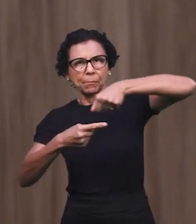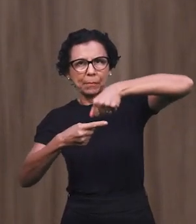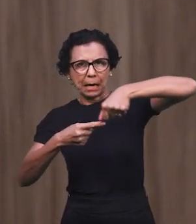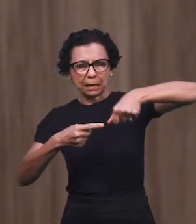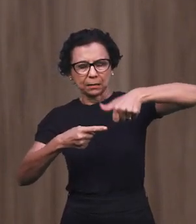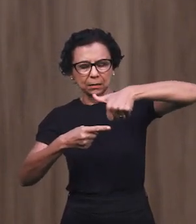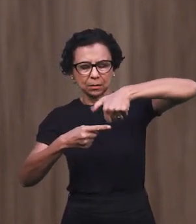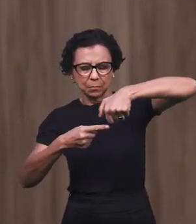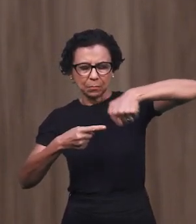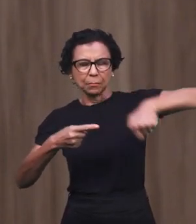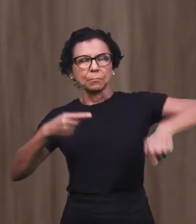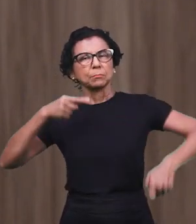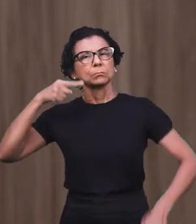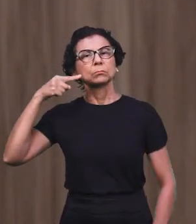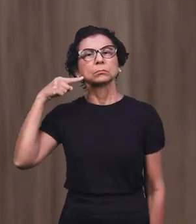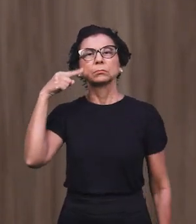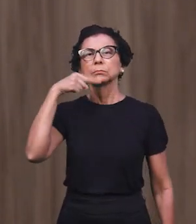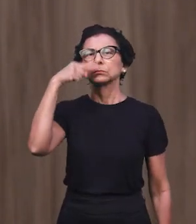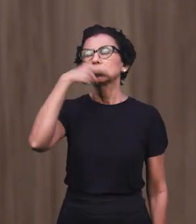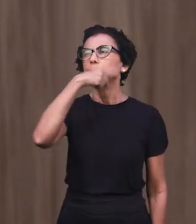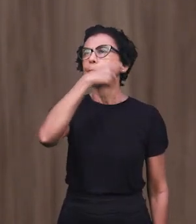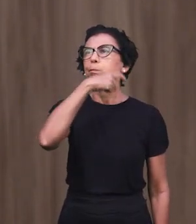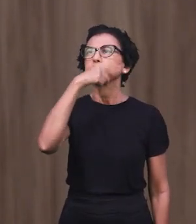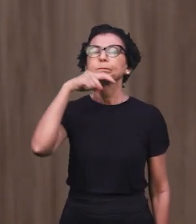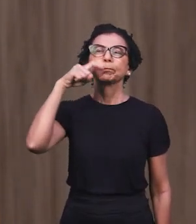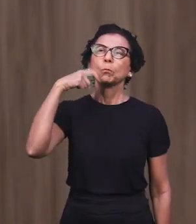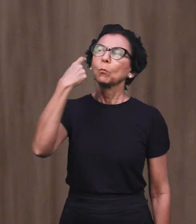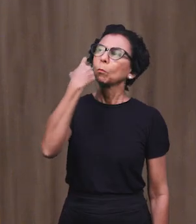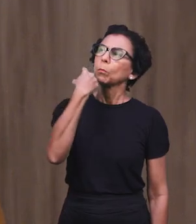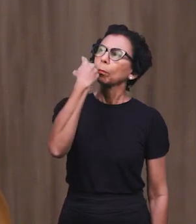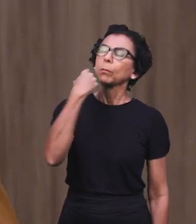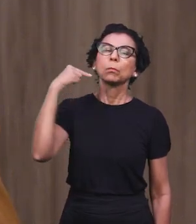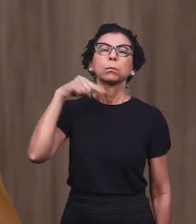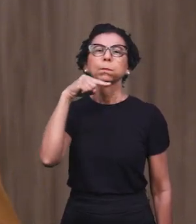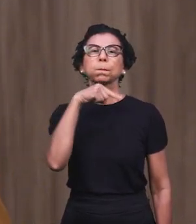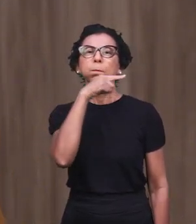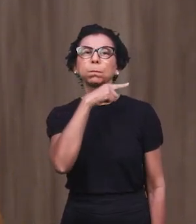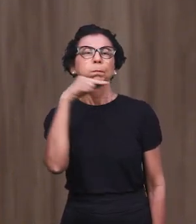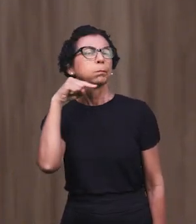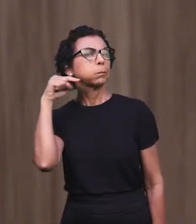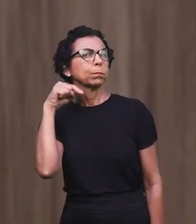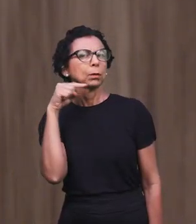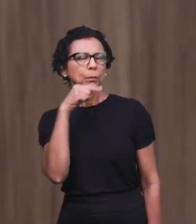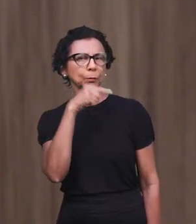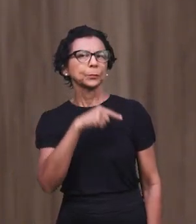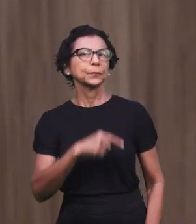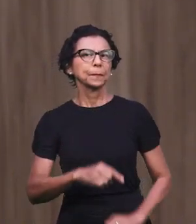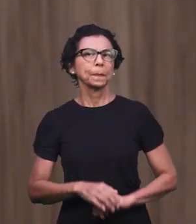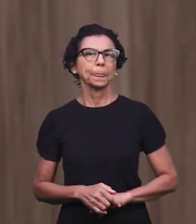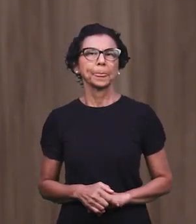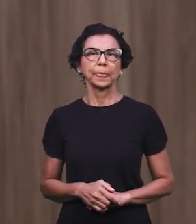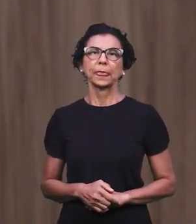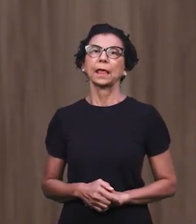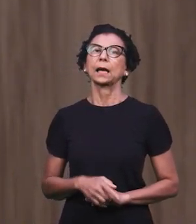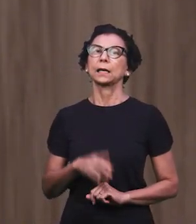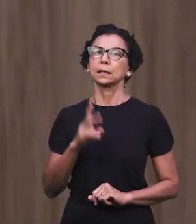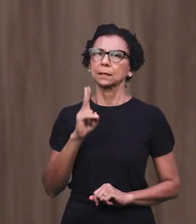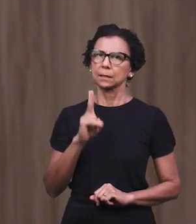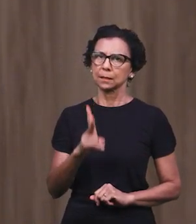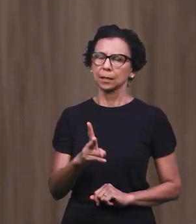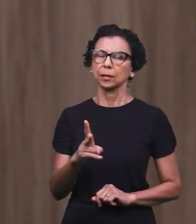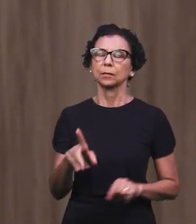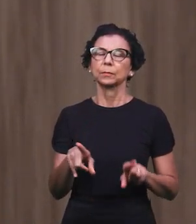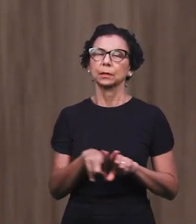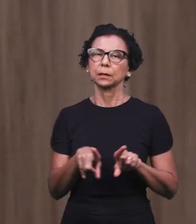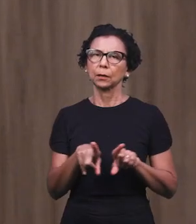composição com flúor, né? Existem os que expandem, né, quando você coloca no dente. Existem os fios dentais para quem usa